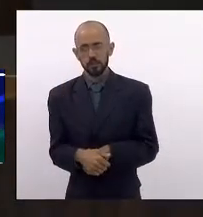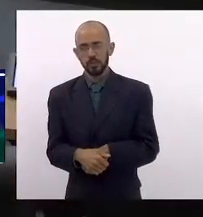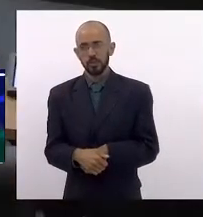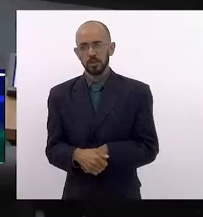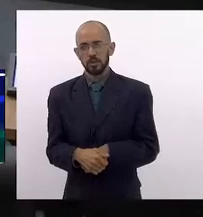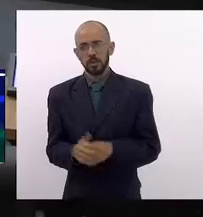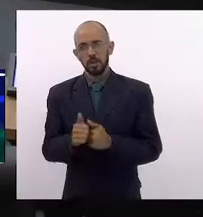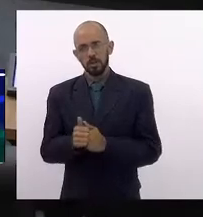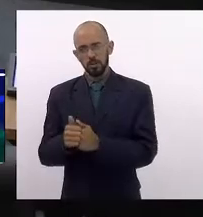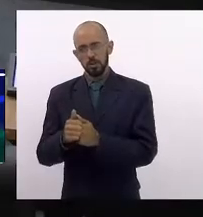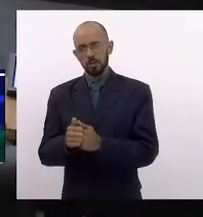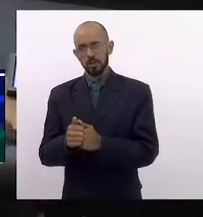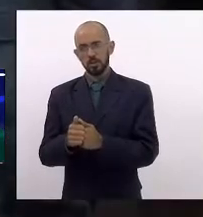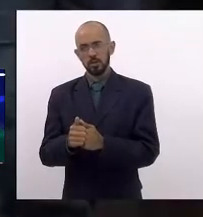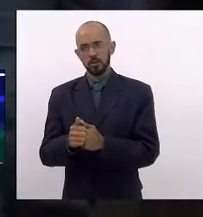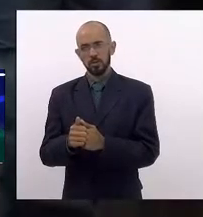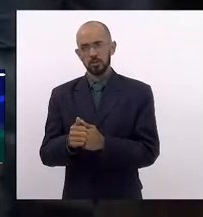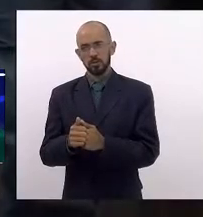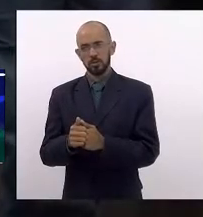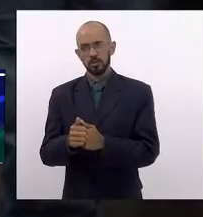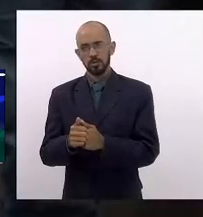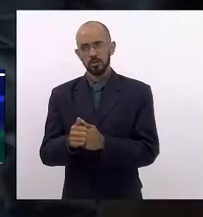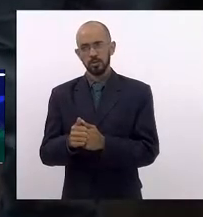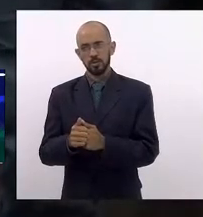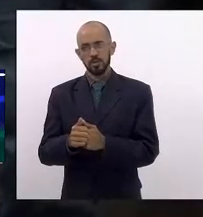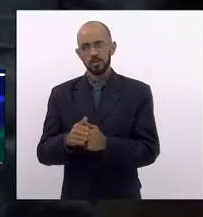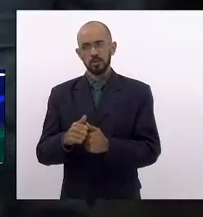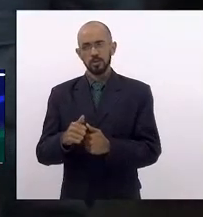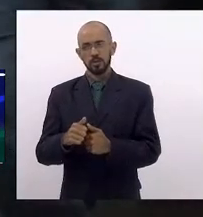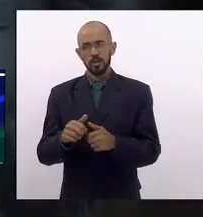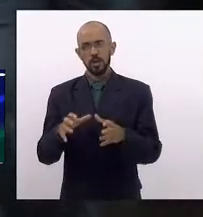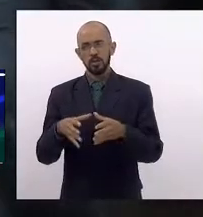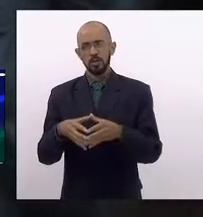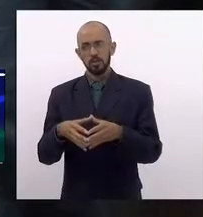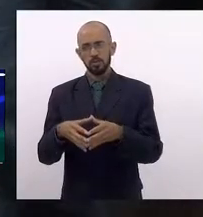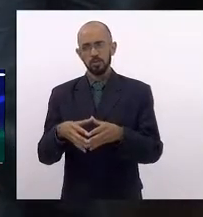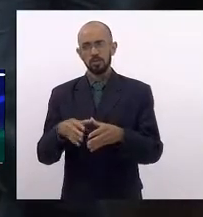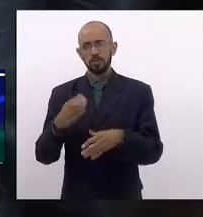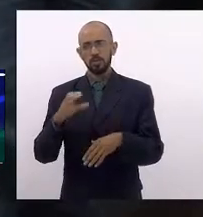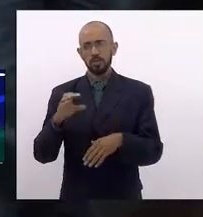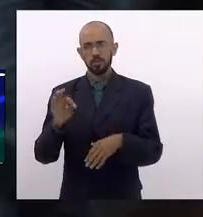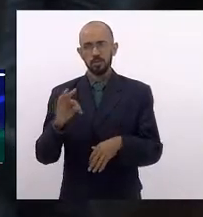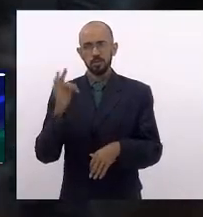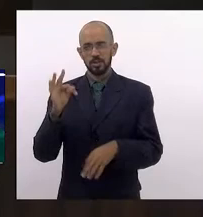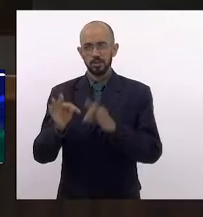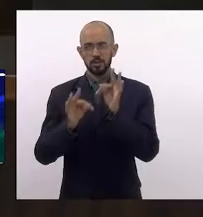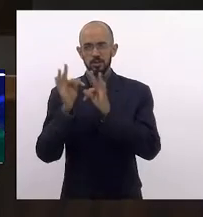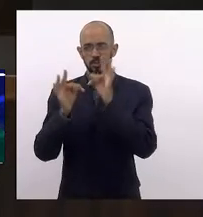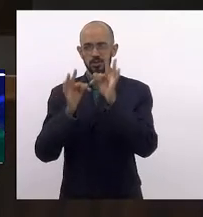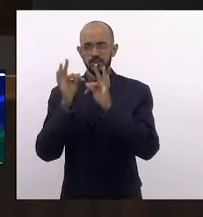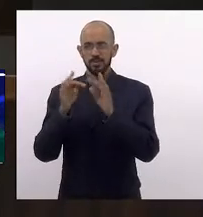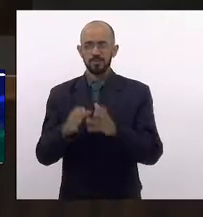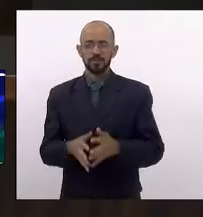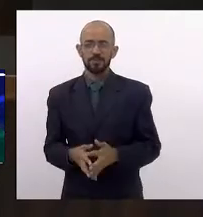eu acompanho o parecer do douto parecer da comissão de esse tecnologia a tecnologia isso